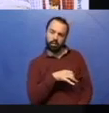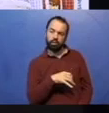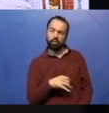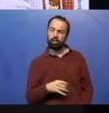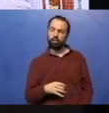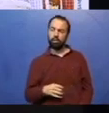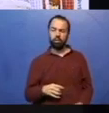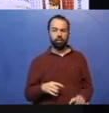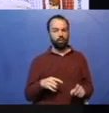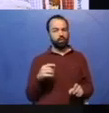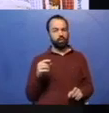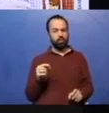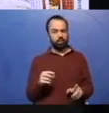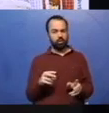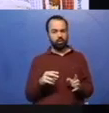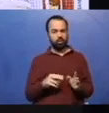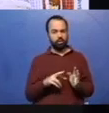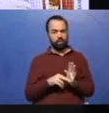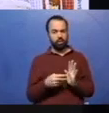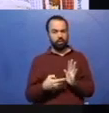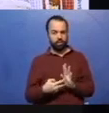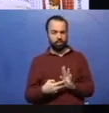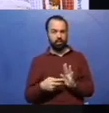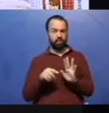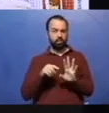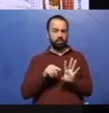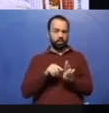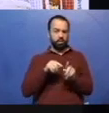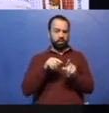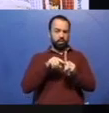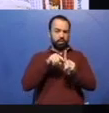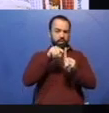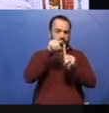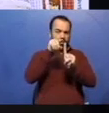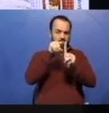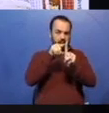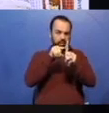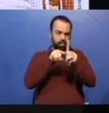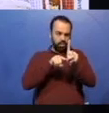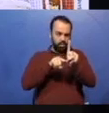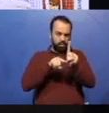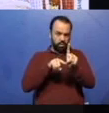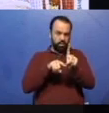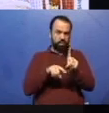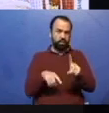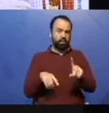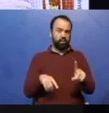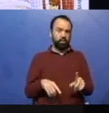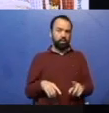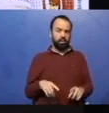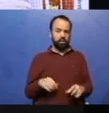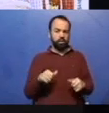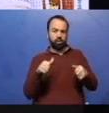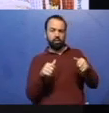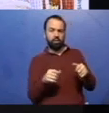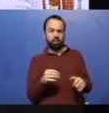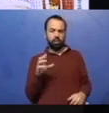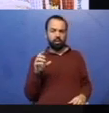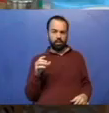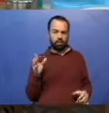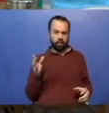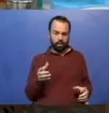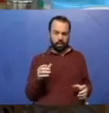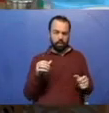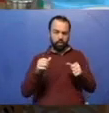produzido pela variação de temperatura, tá? Está mais quente ou está mais frio, faz com que ocorra